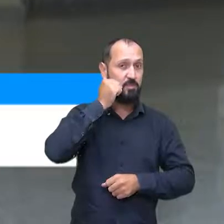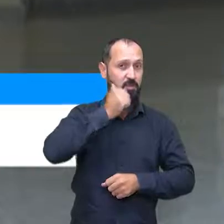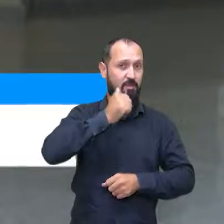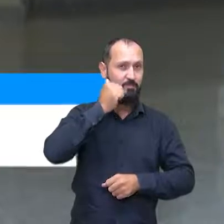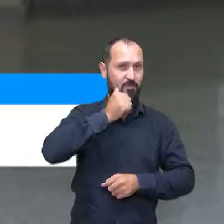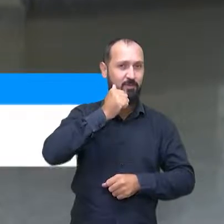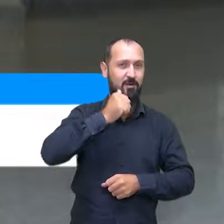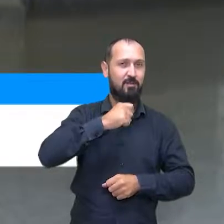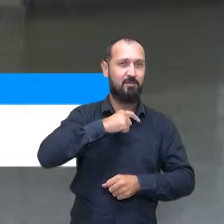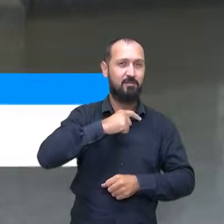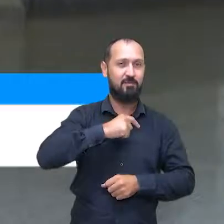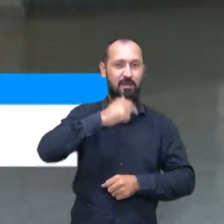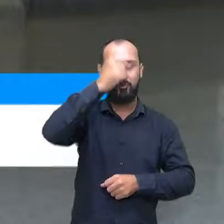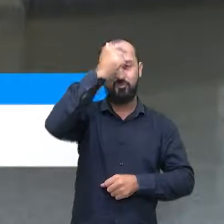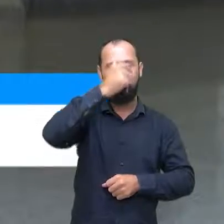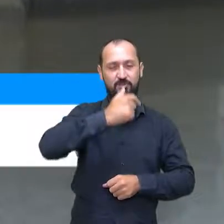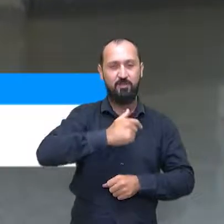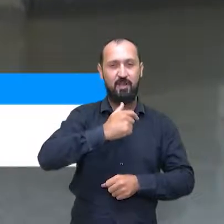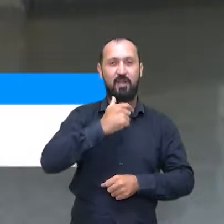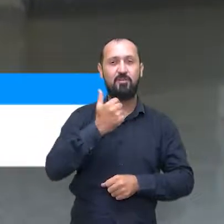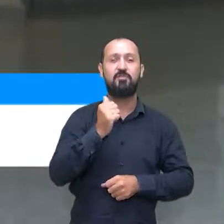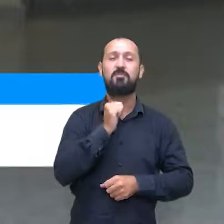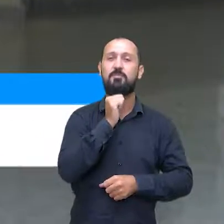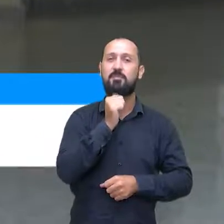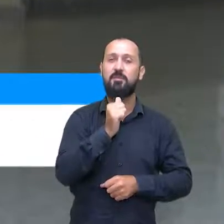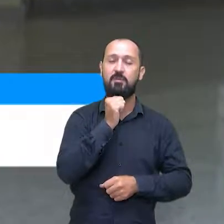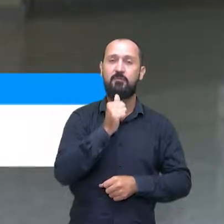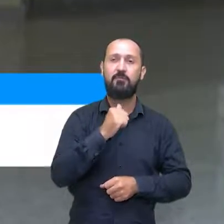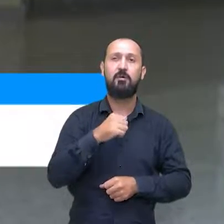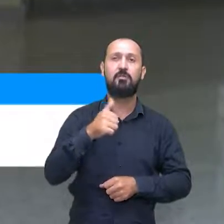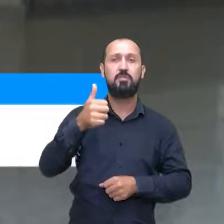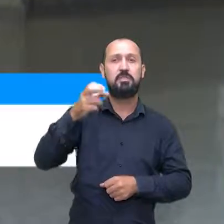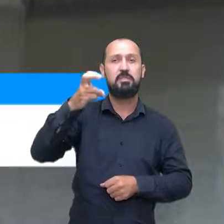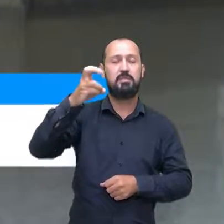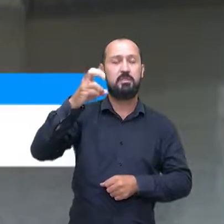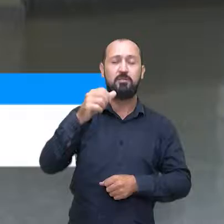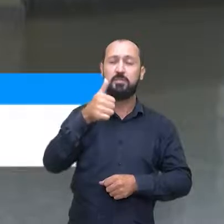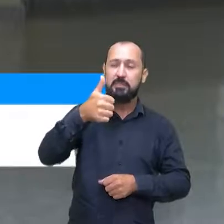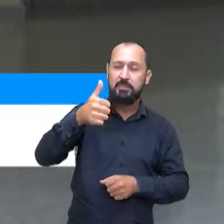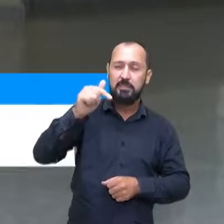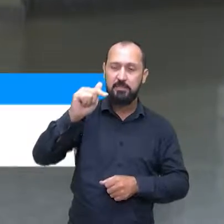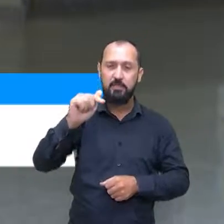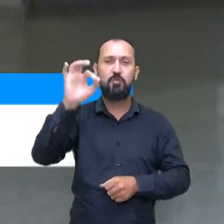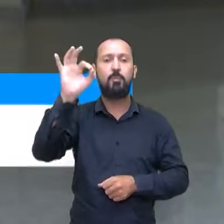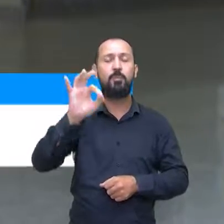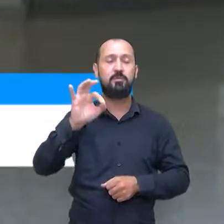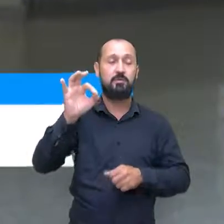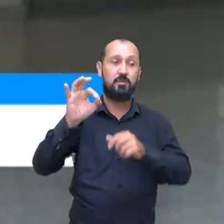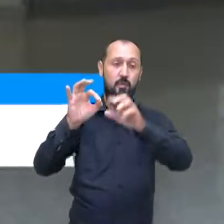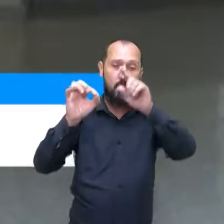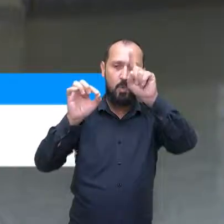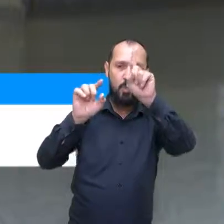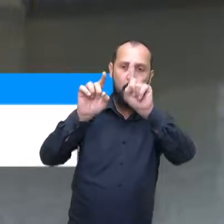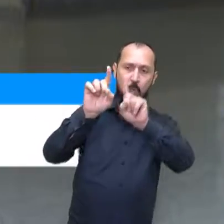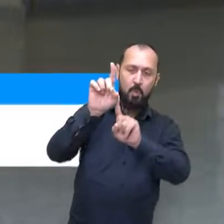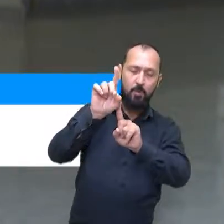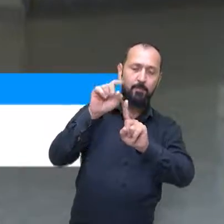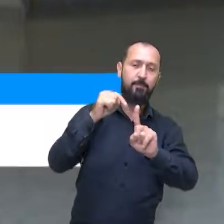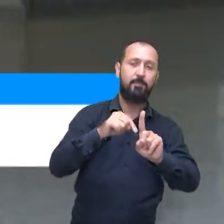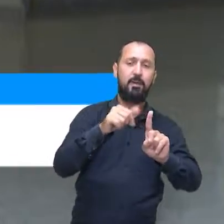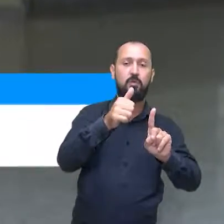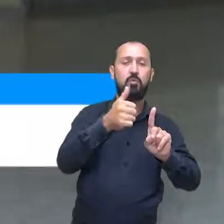de mulheres e meninas vai fazer com que o governo do estado reduza de 17% para 12% os impostos